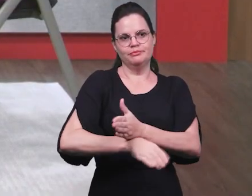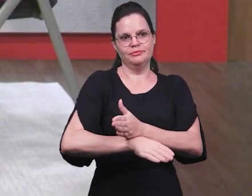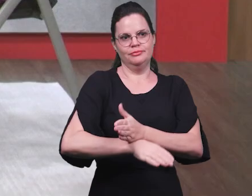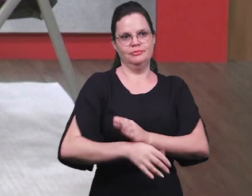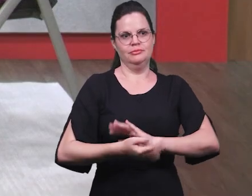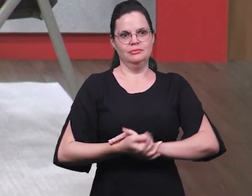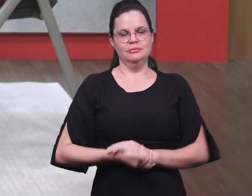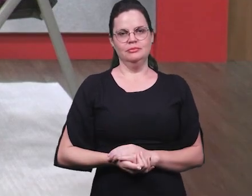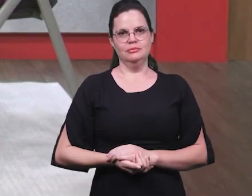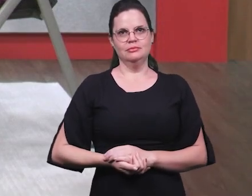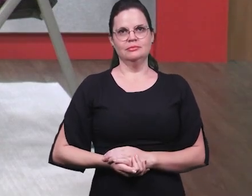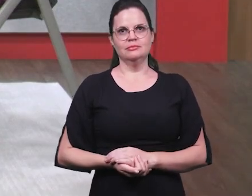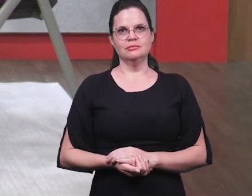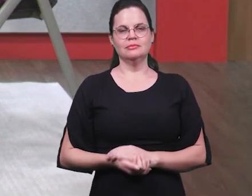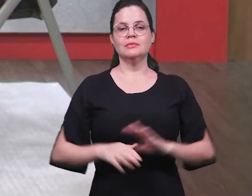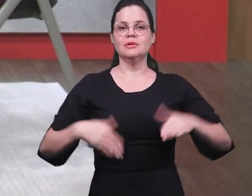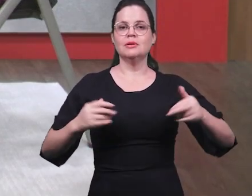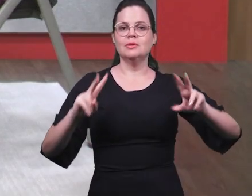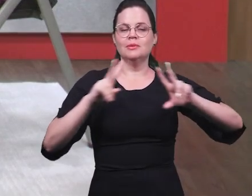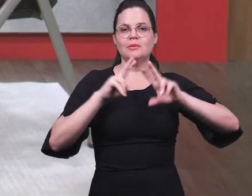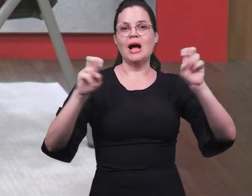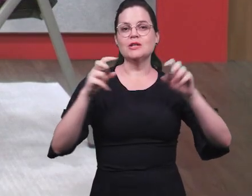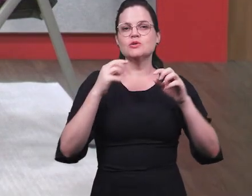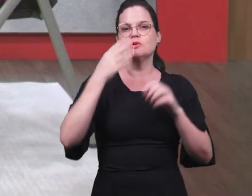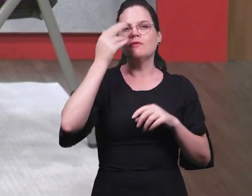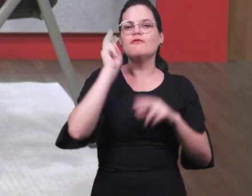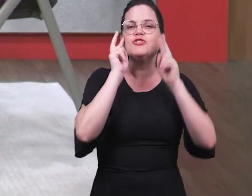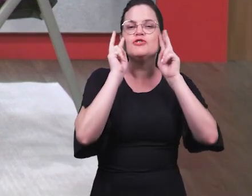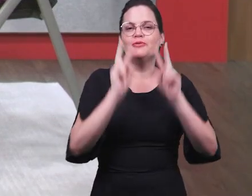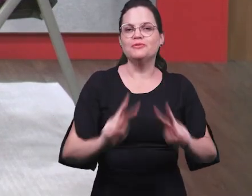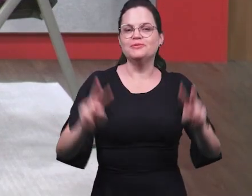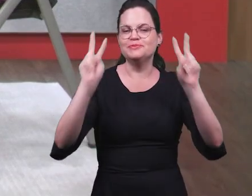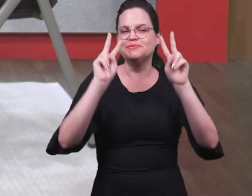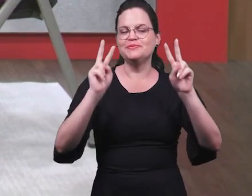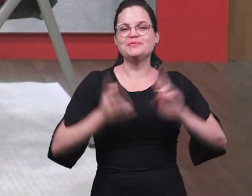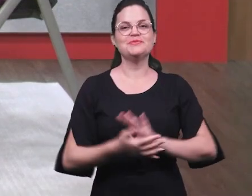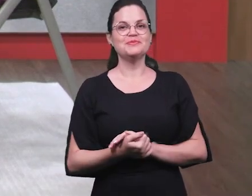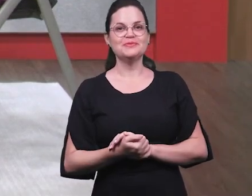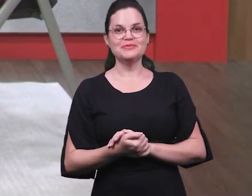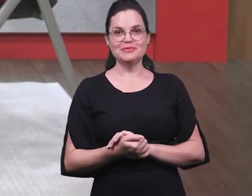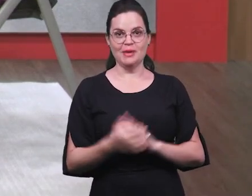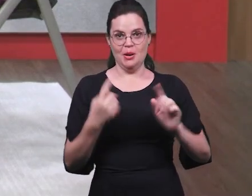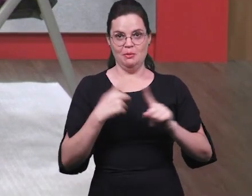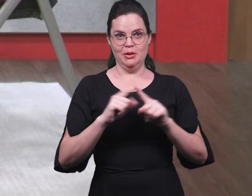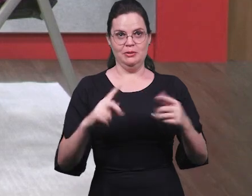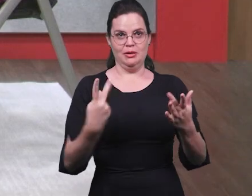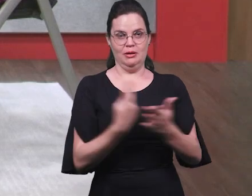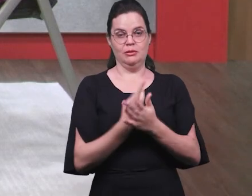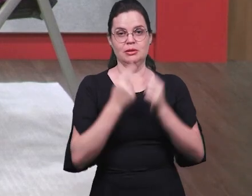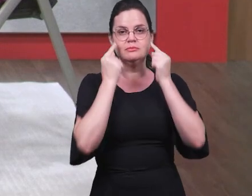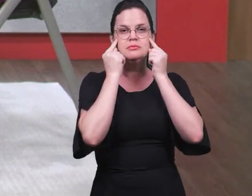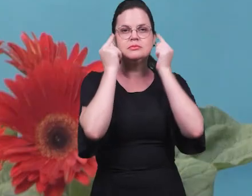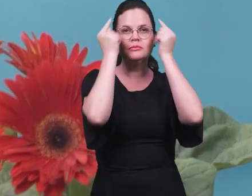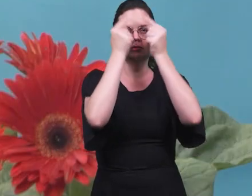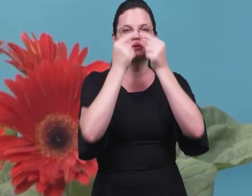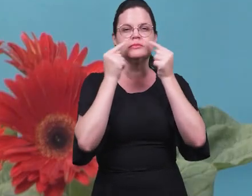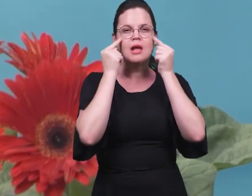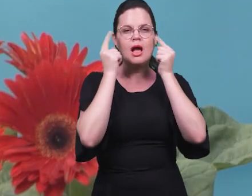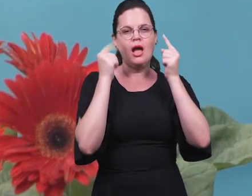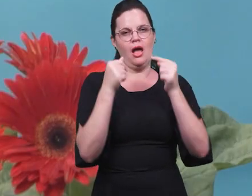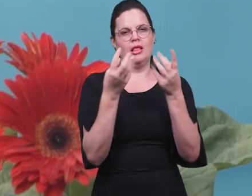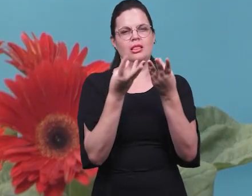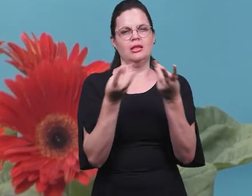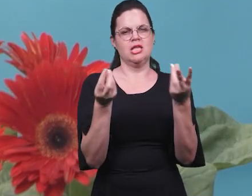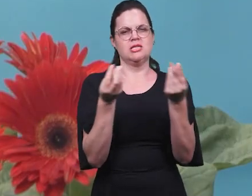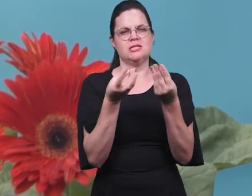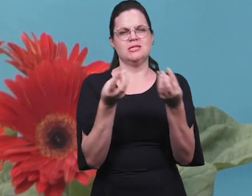E a questão da visão? Então, os nossos vasos, né, da retina, eles são vasos extremamente